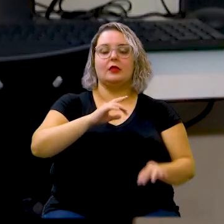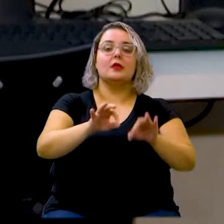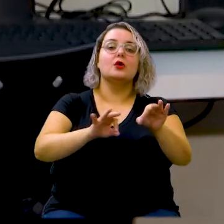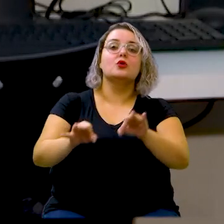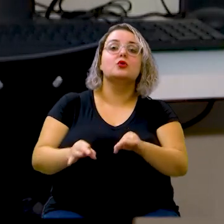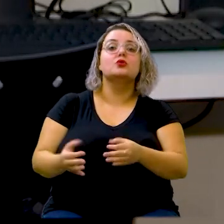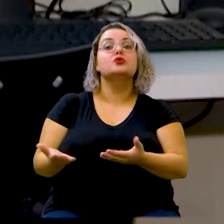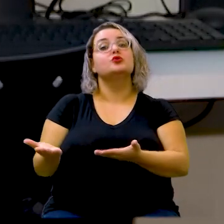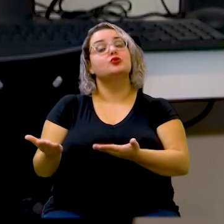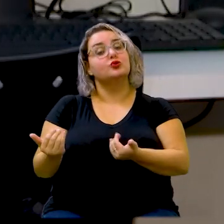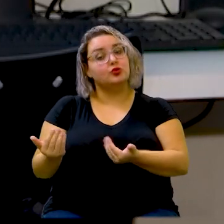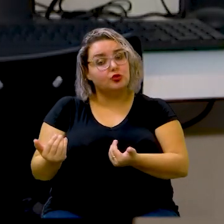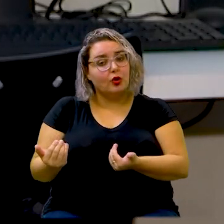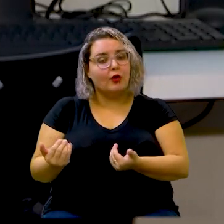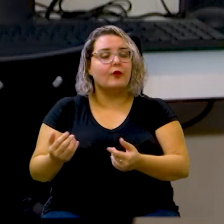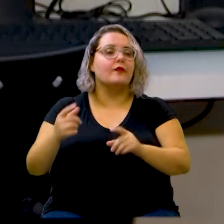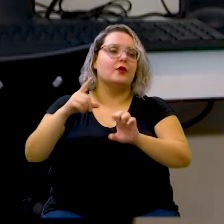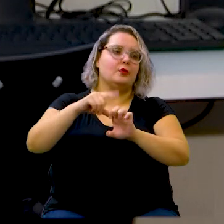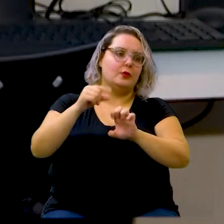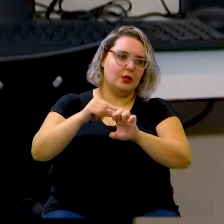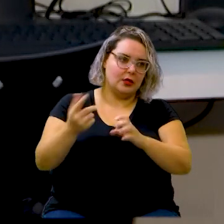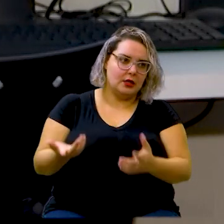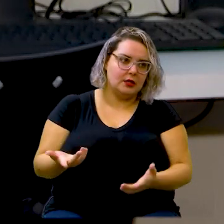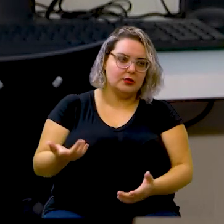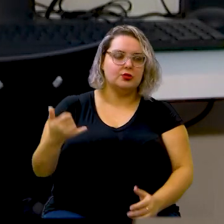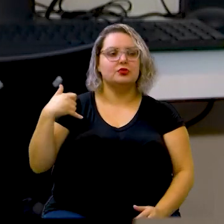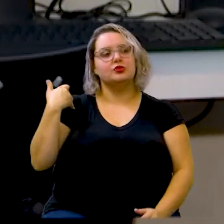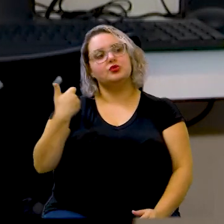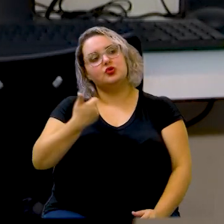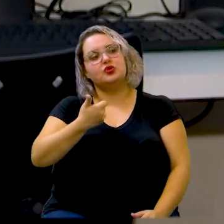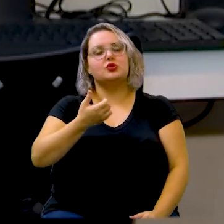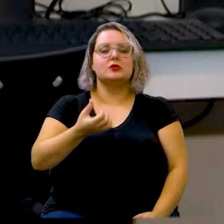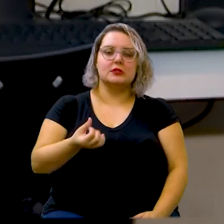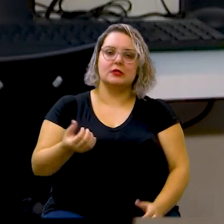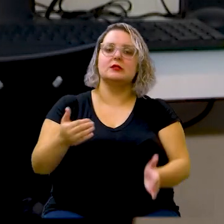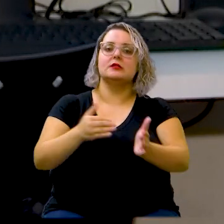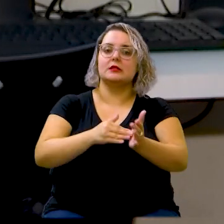Jovem Empreendedor, que atende jovens de 16 até